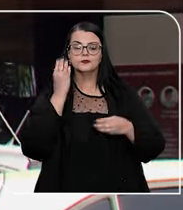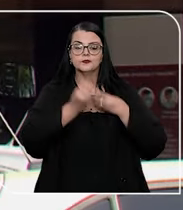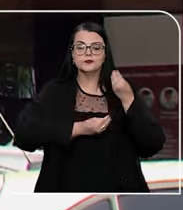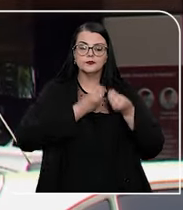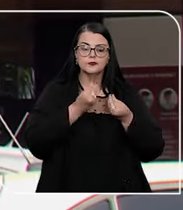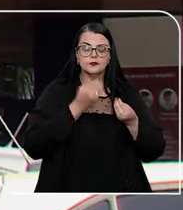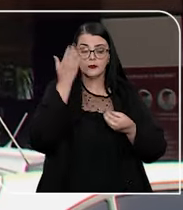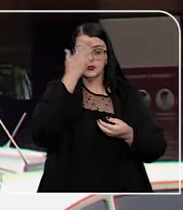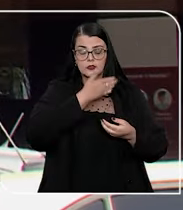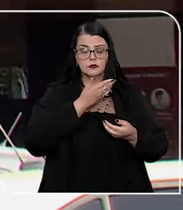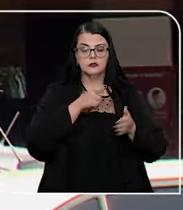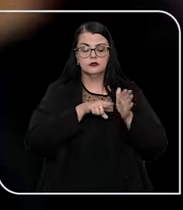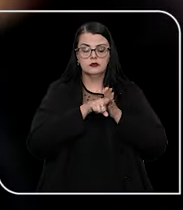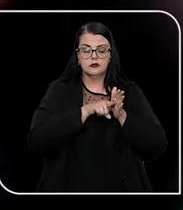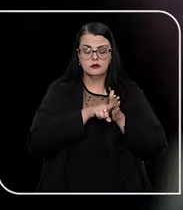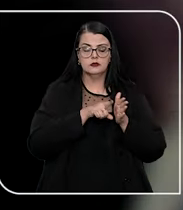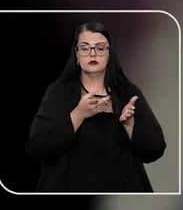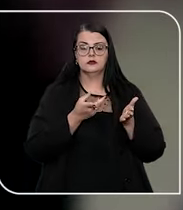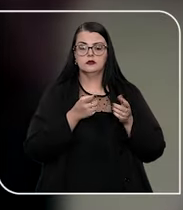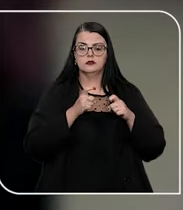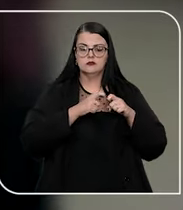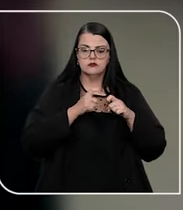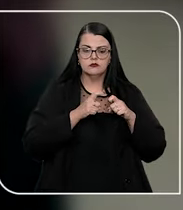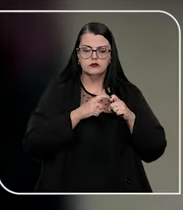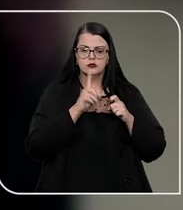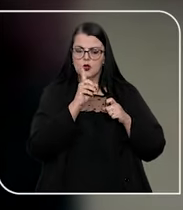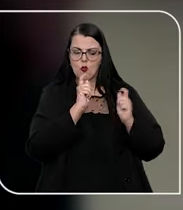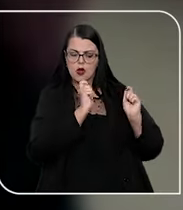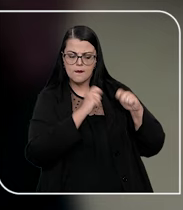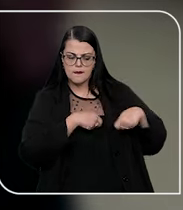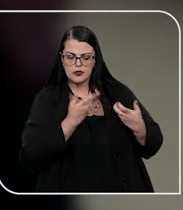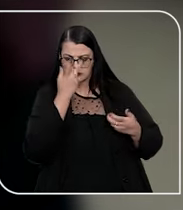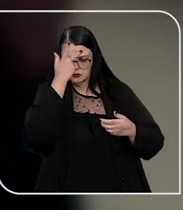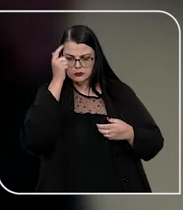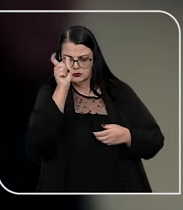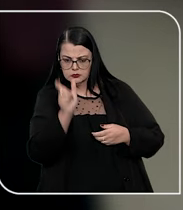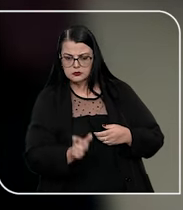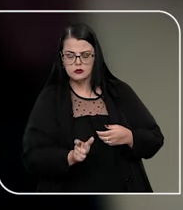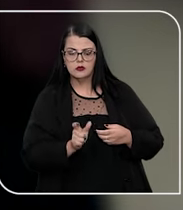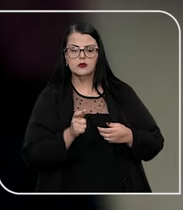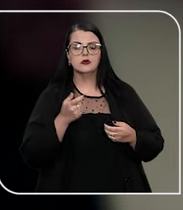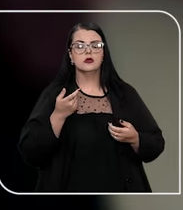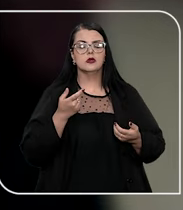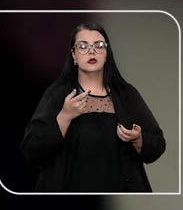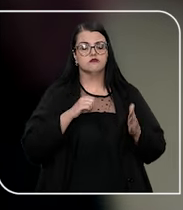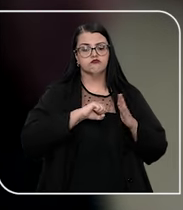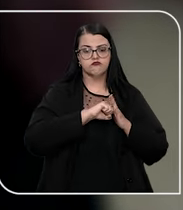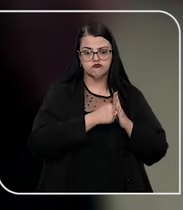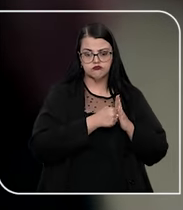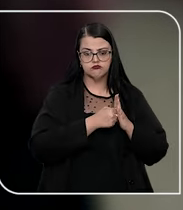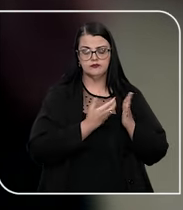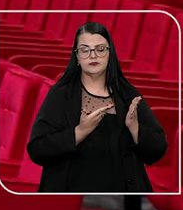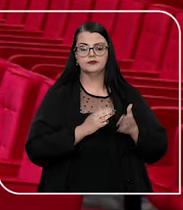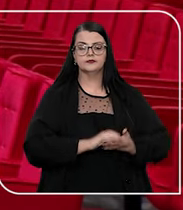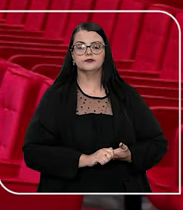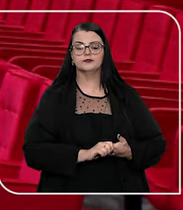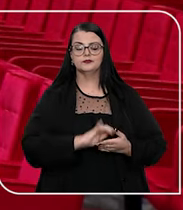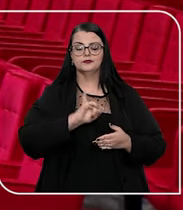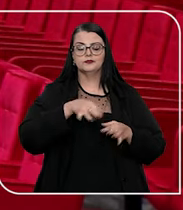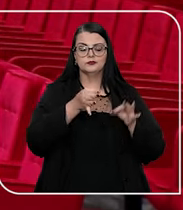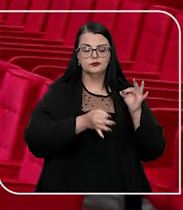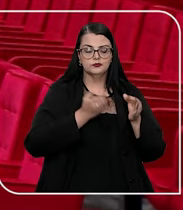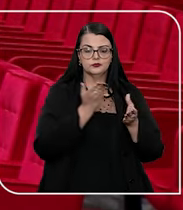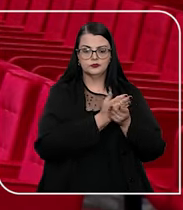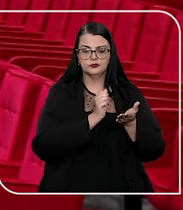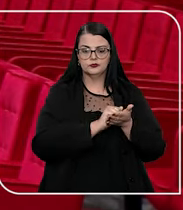de que a produção de prova pericial é imprescindível para a constatação da incapacidade civil da pessoa a ser interditada na origem